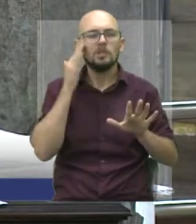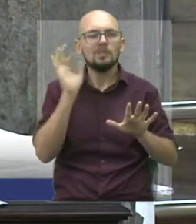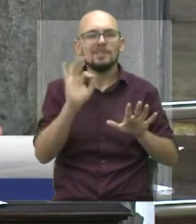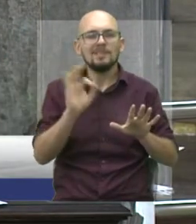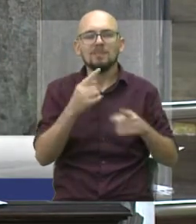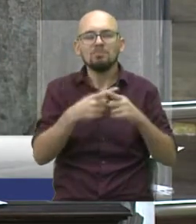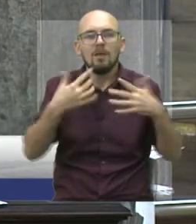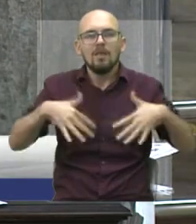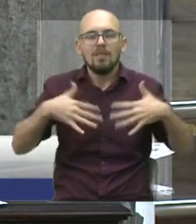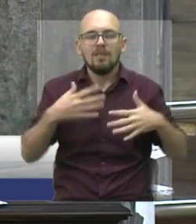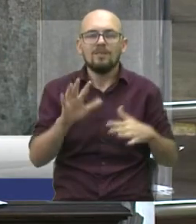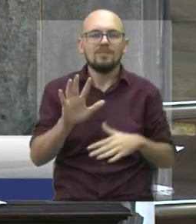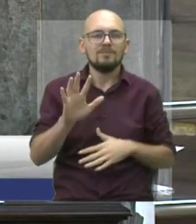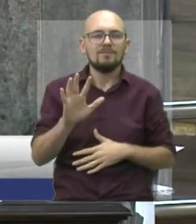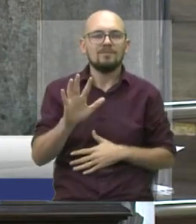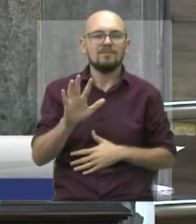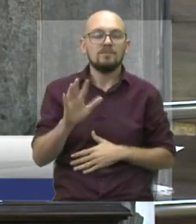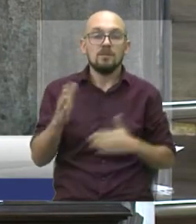E agora,